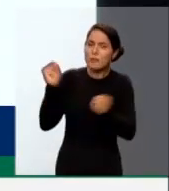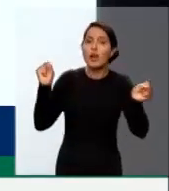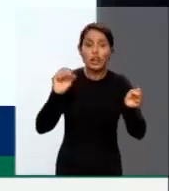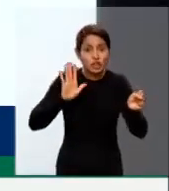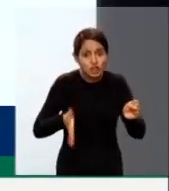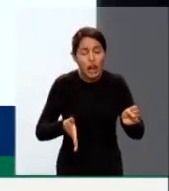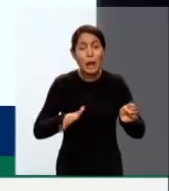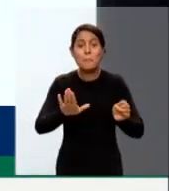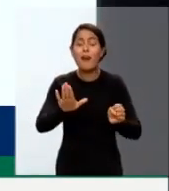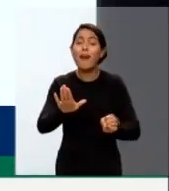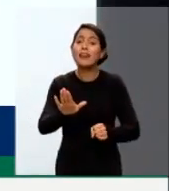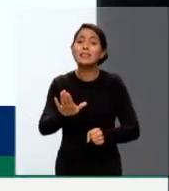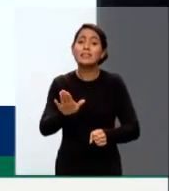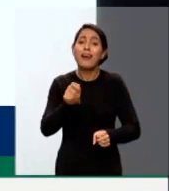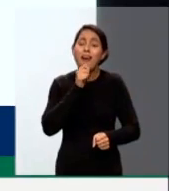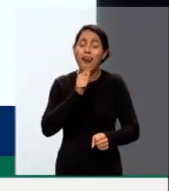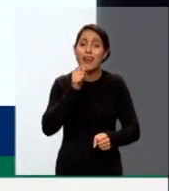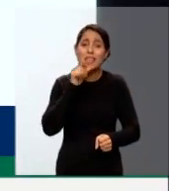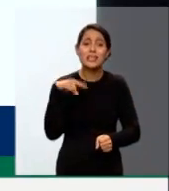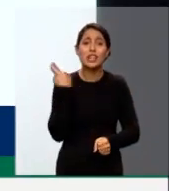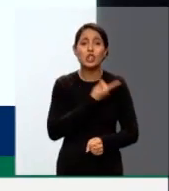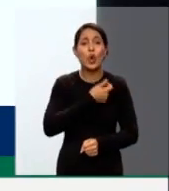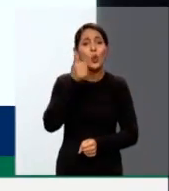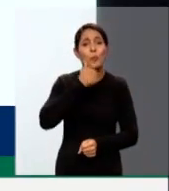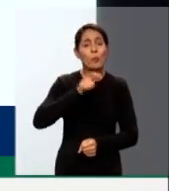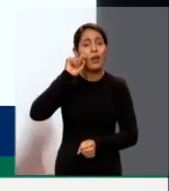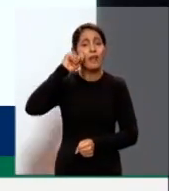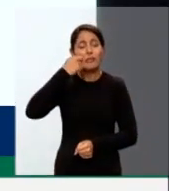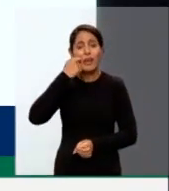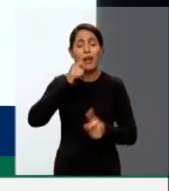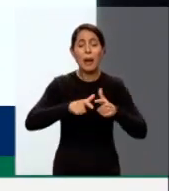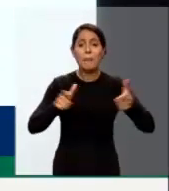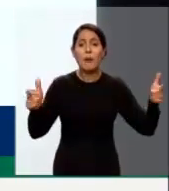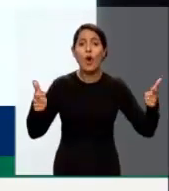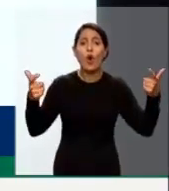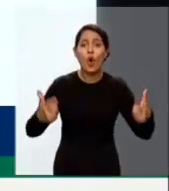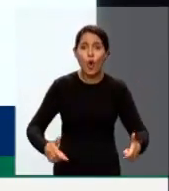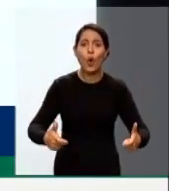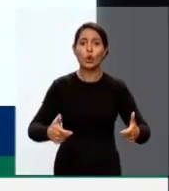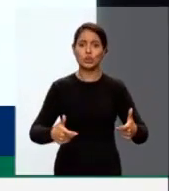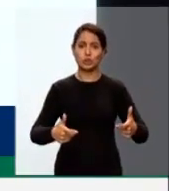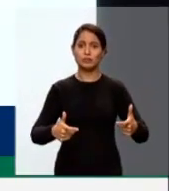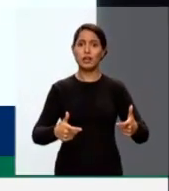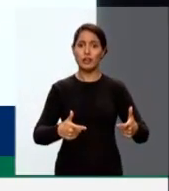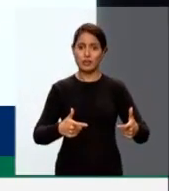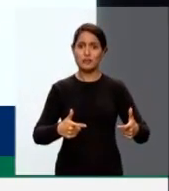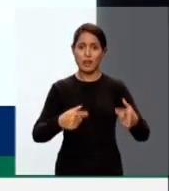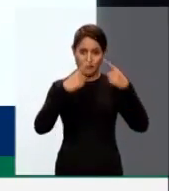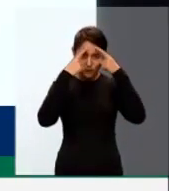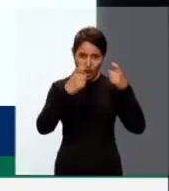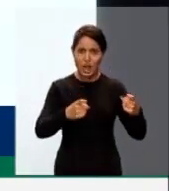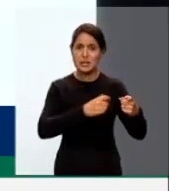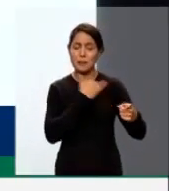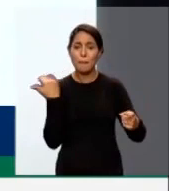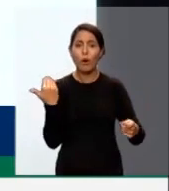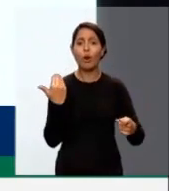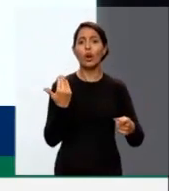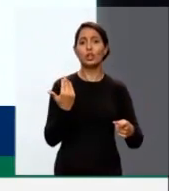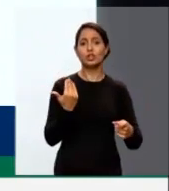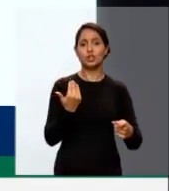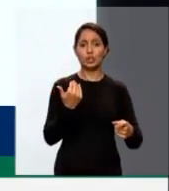maioria das vítimas de mortalidade materna, somos maioria das vítimas de